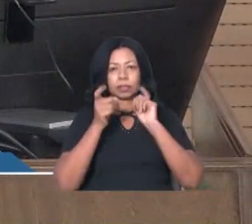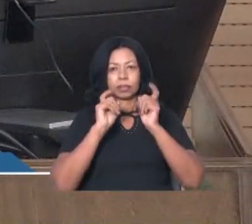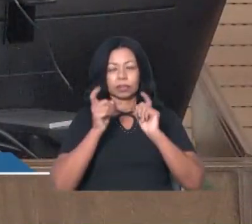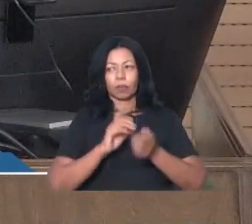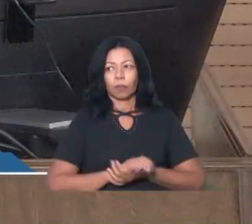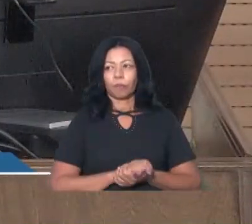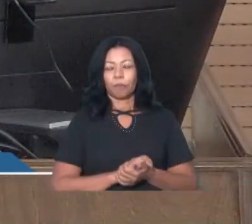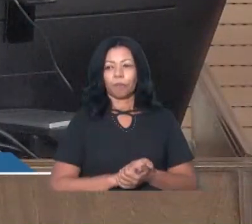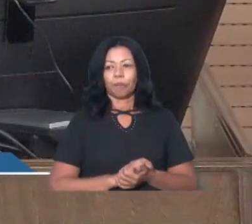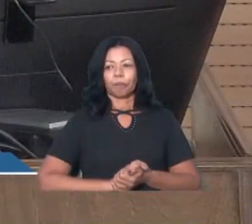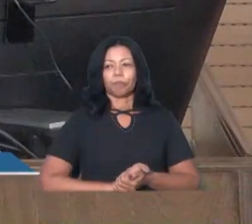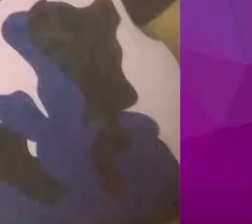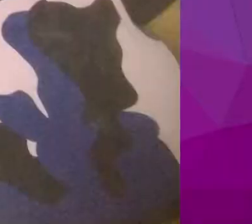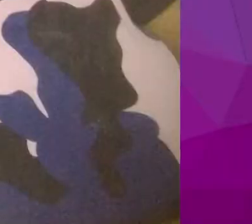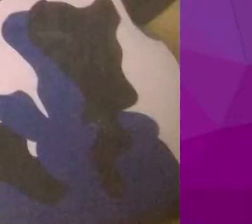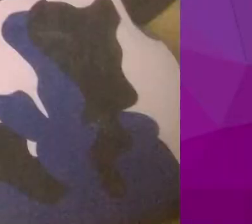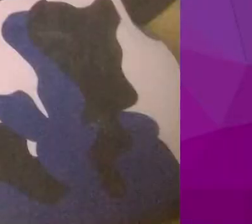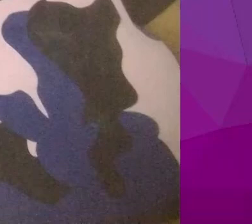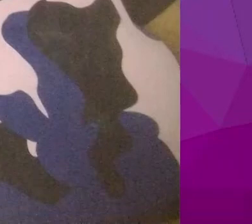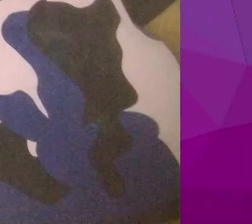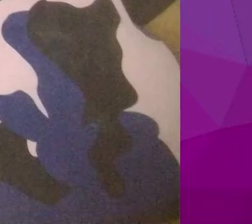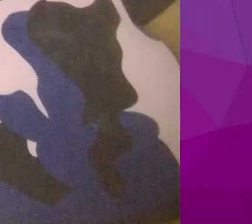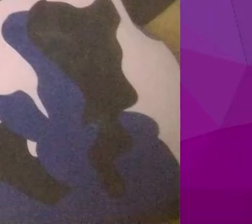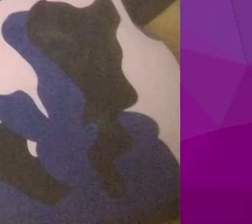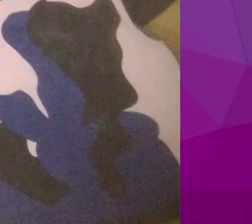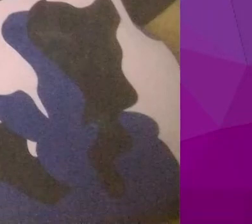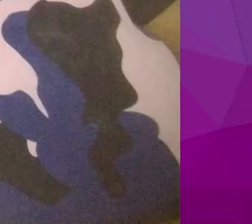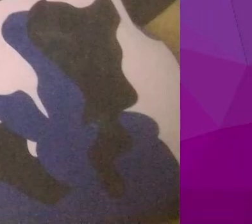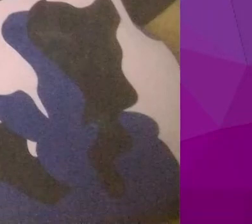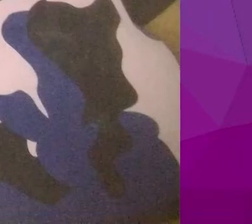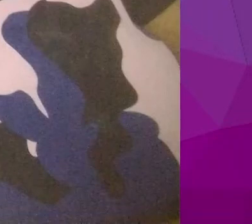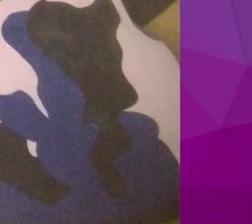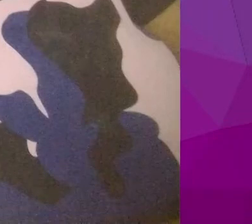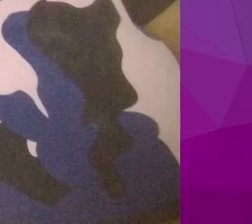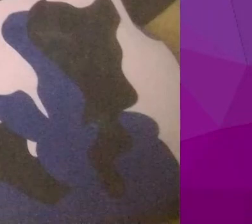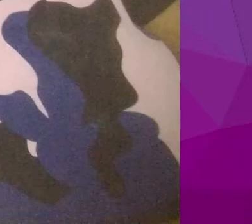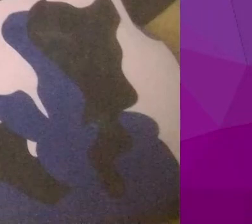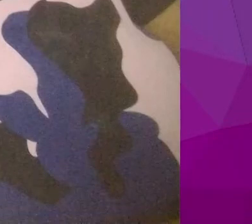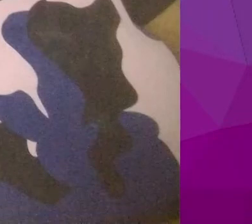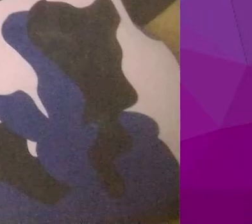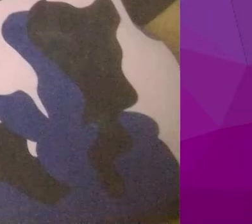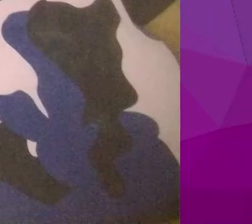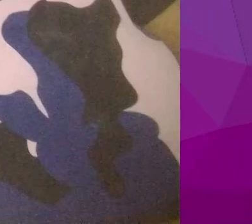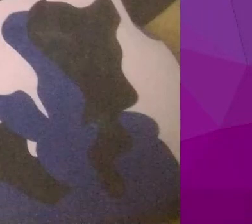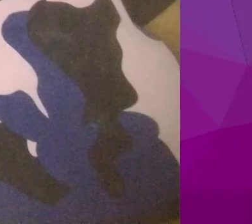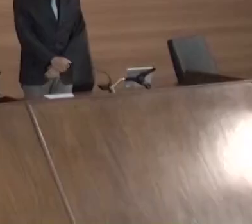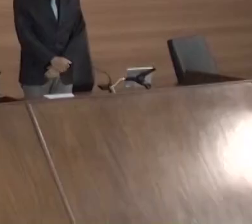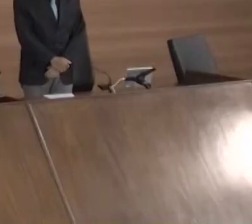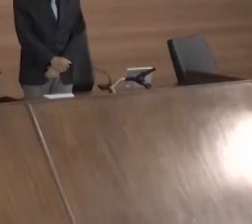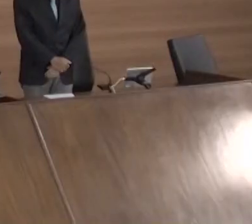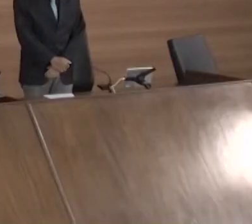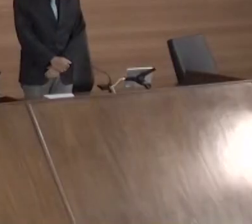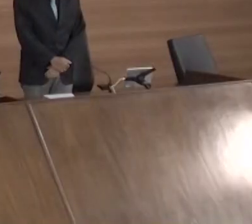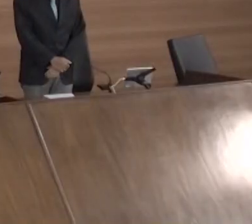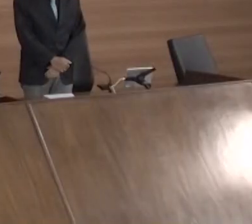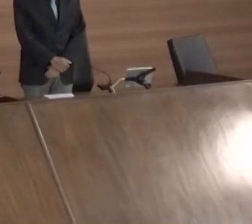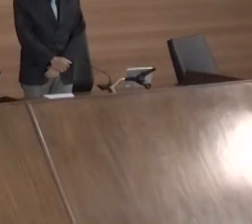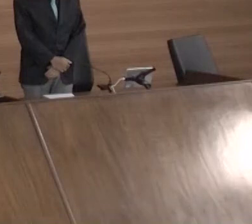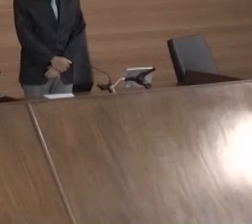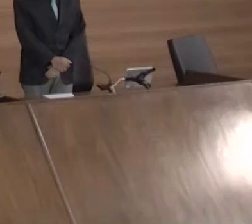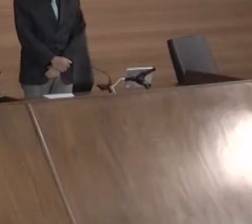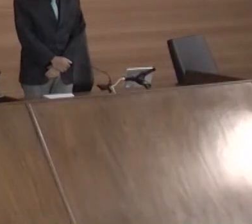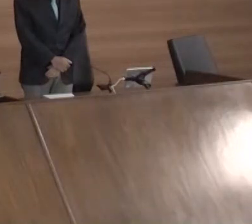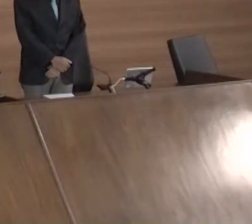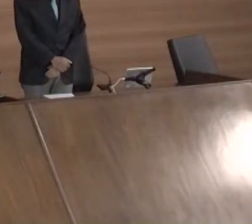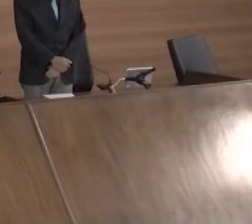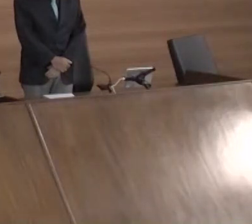Cubatão. Mas por motivo de falecimento da mãe do vereador Marcos Roberto Silva Utinho, os vereadores, cuja bancada